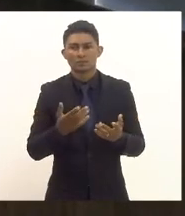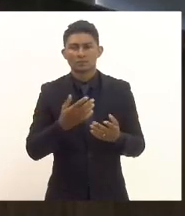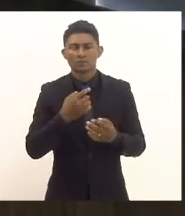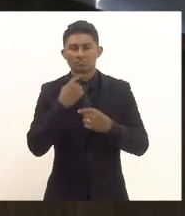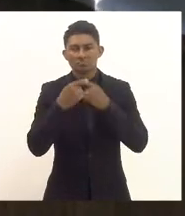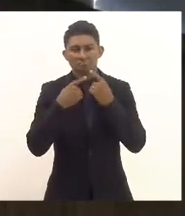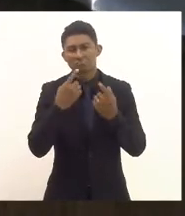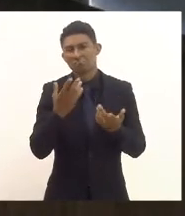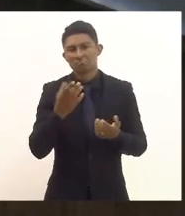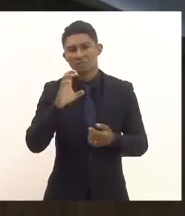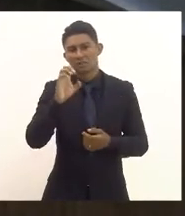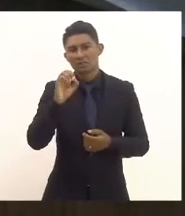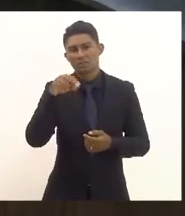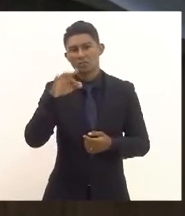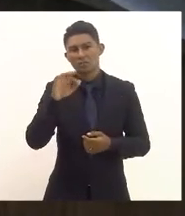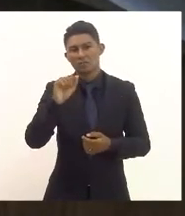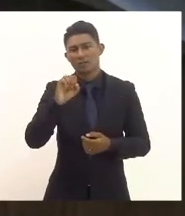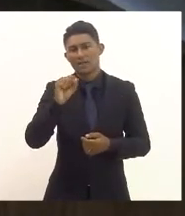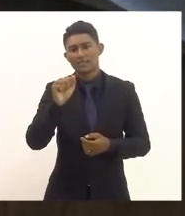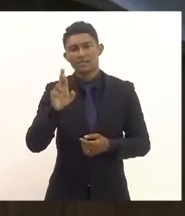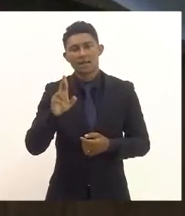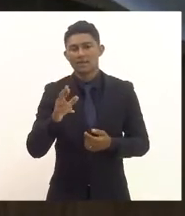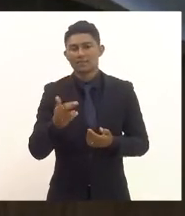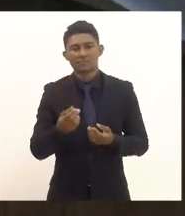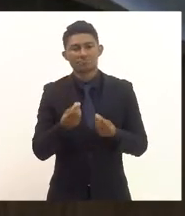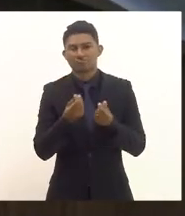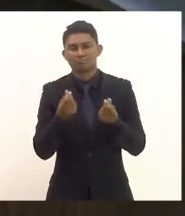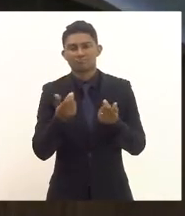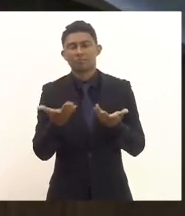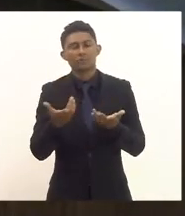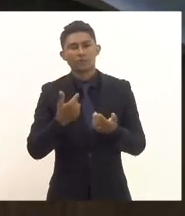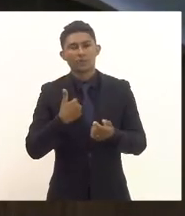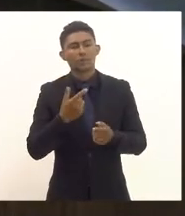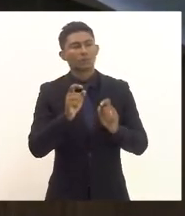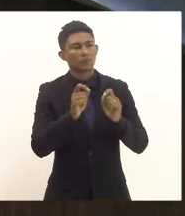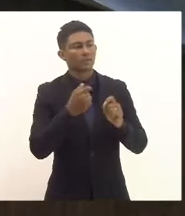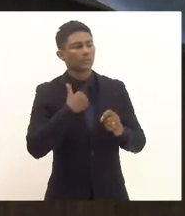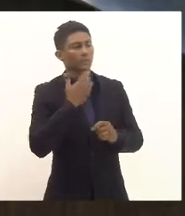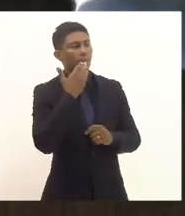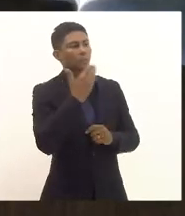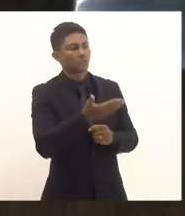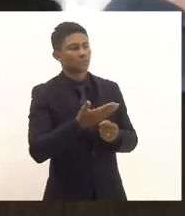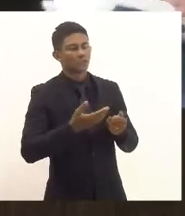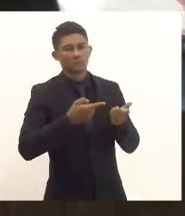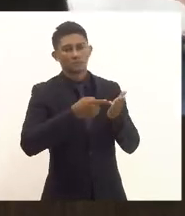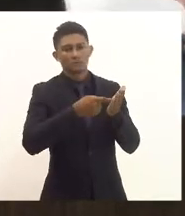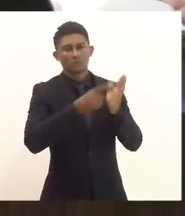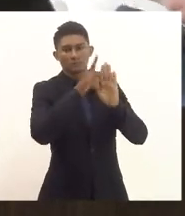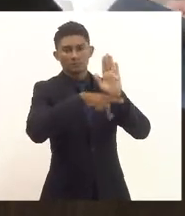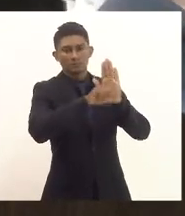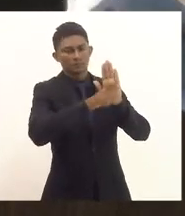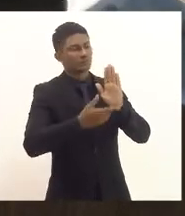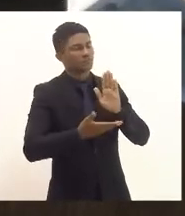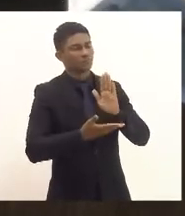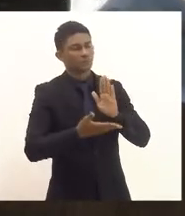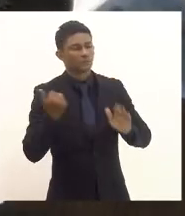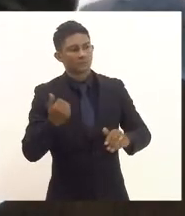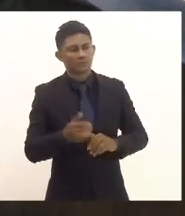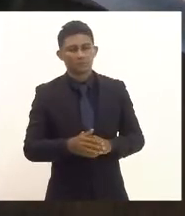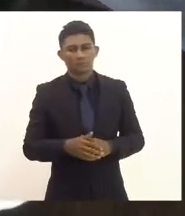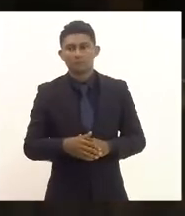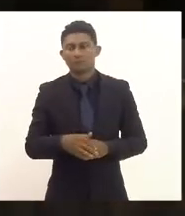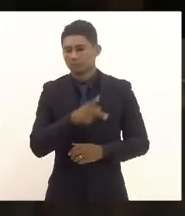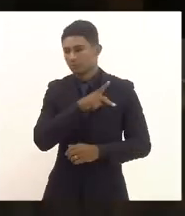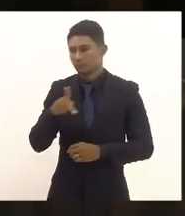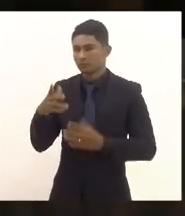usar mais nada assim poxa presente eu por escrito tô pedindo a retirada definitiva de volta que a